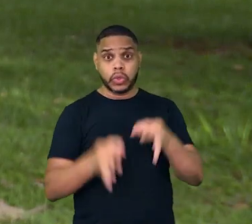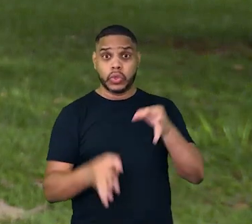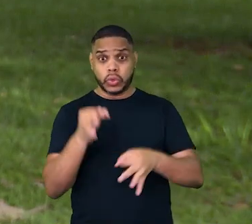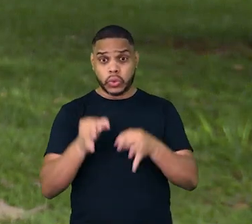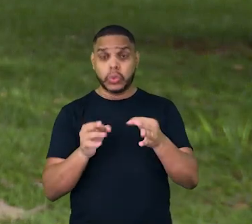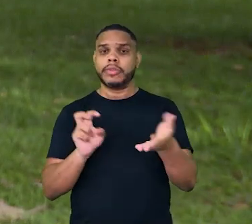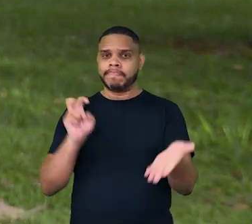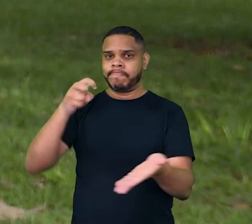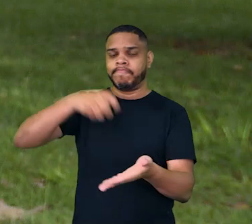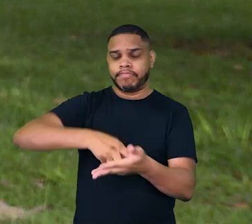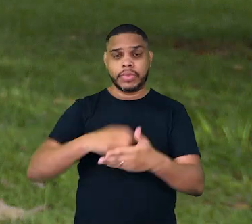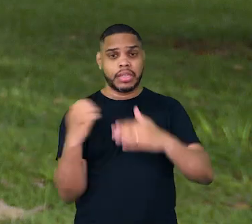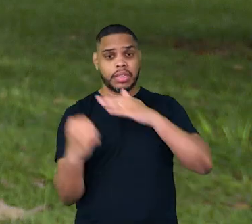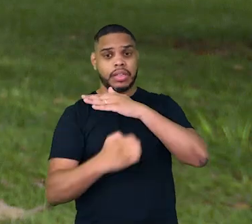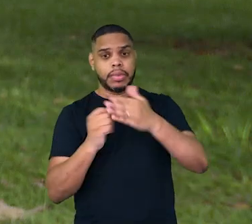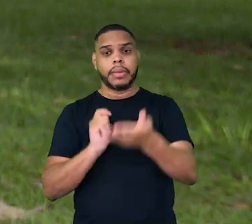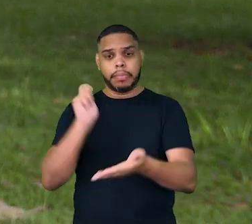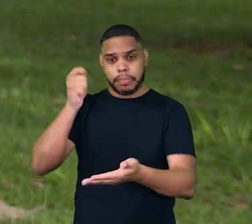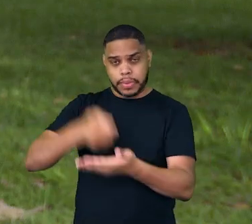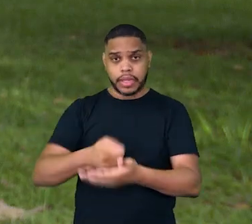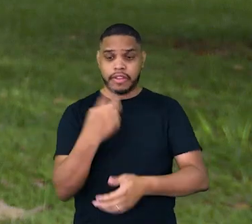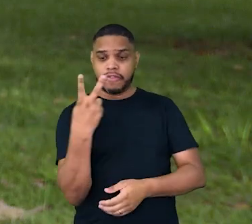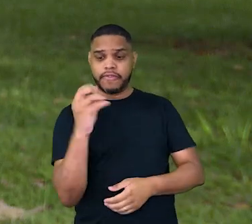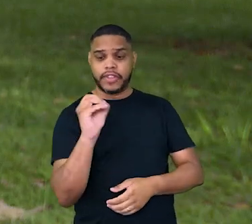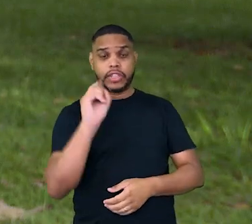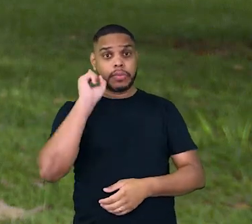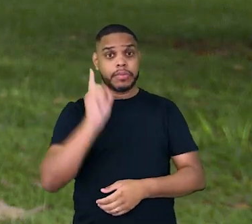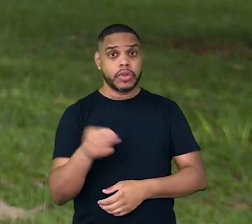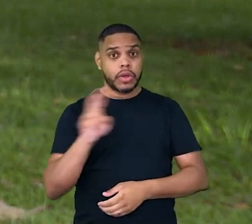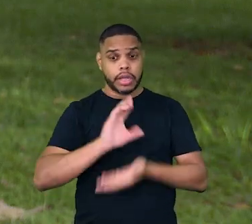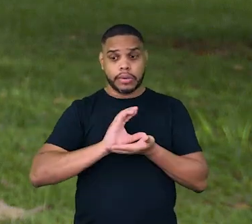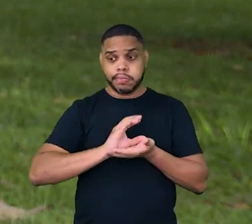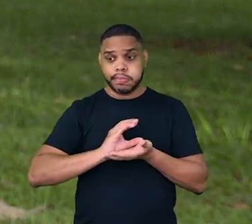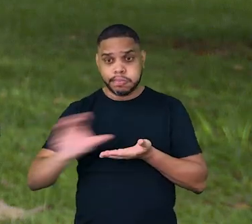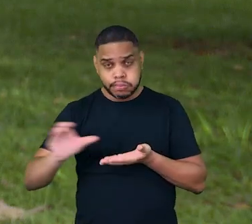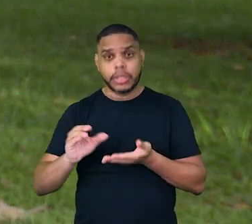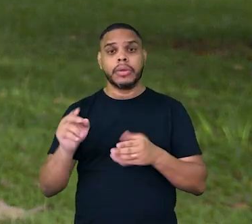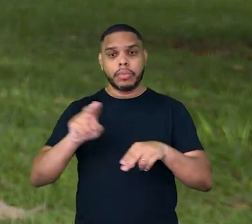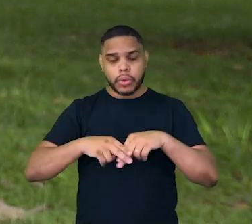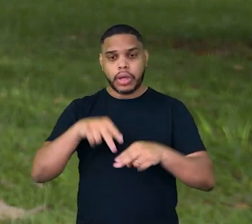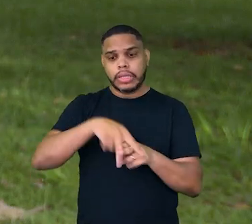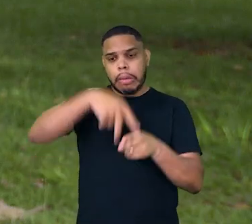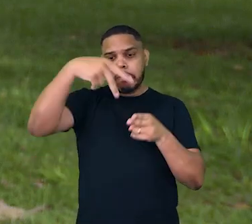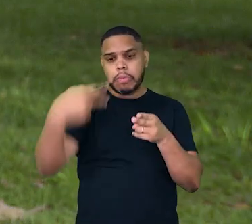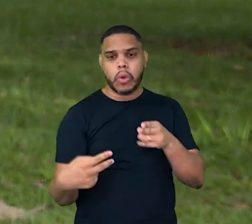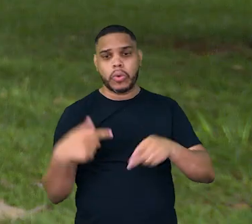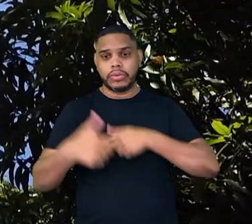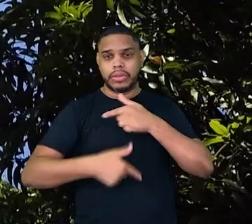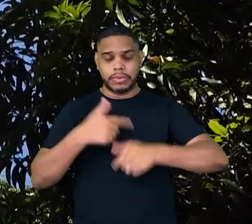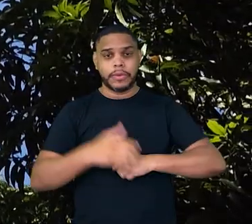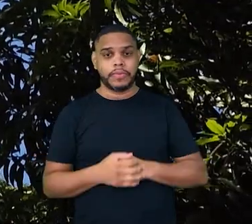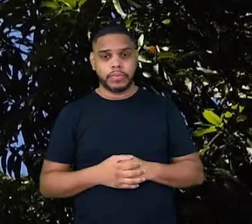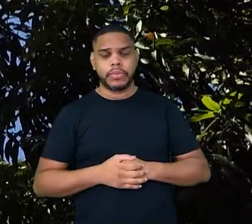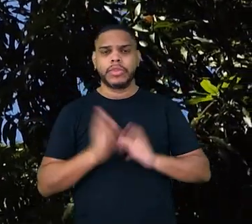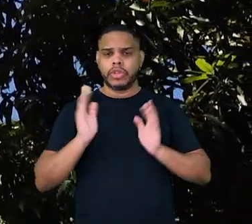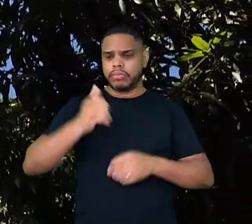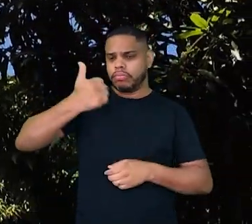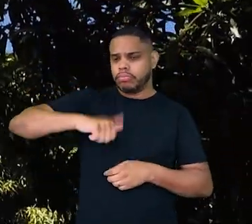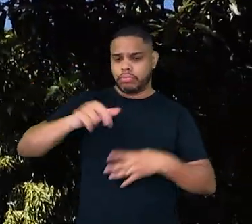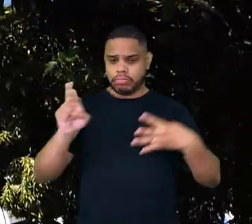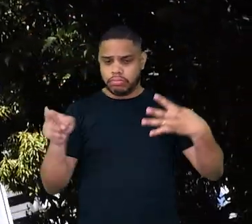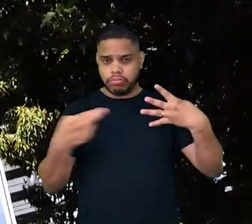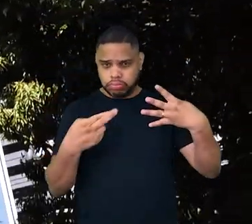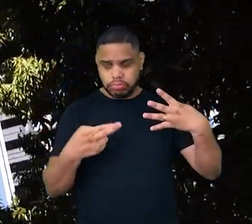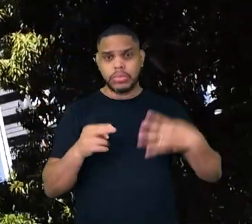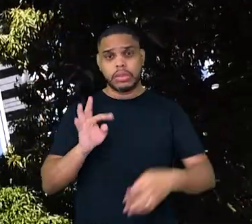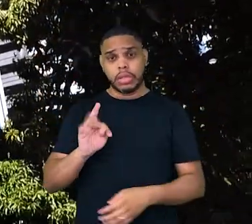grau condenou a empregadora a pagar R$20 mil de indenização pelo acidente de trabalho. Ao avaliar recurso,